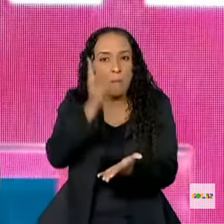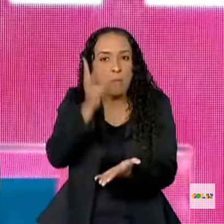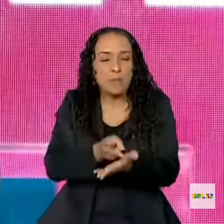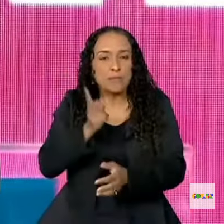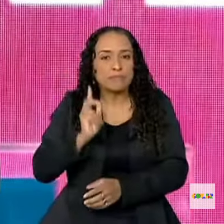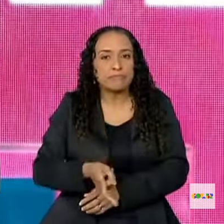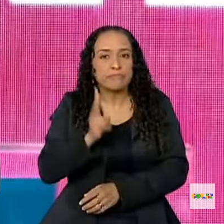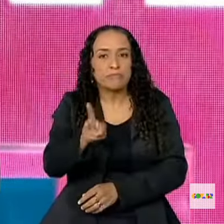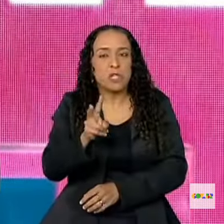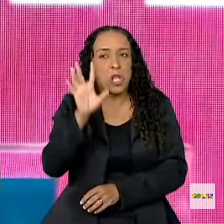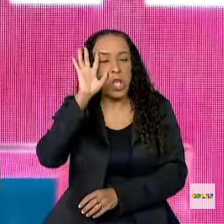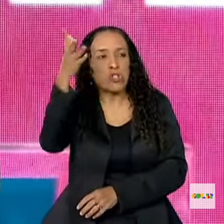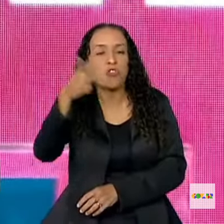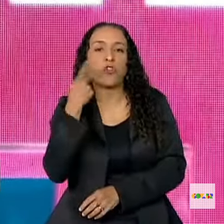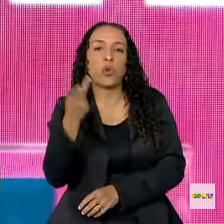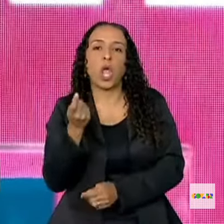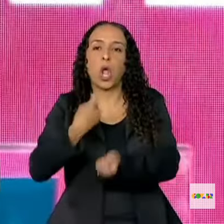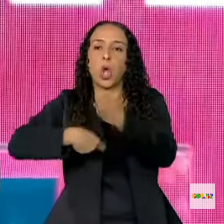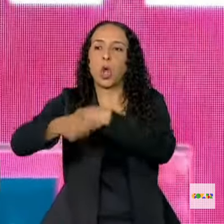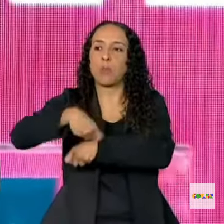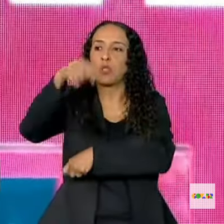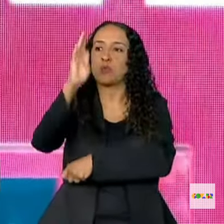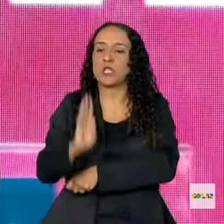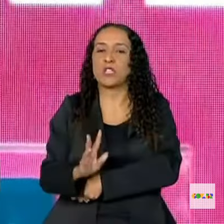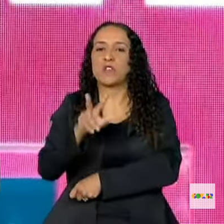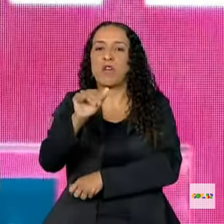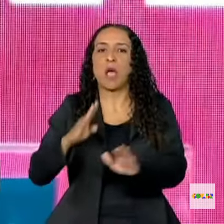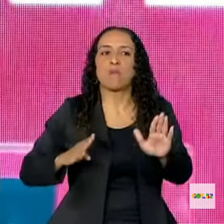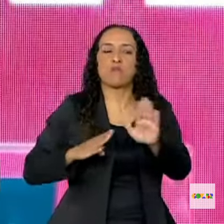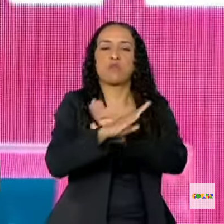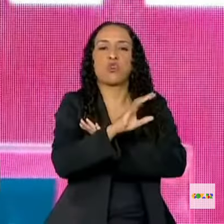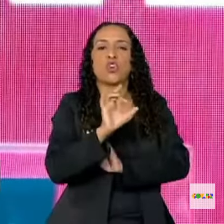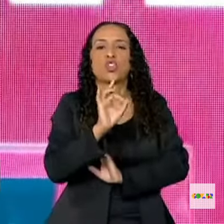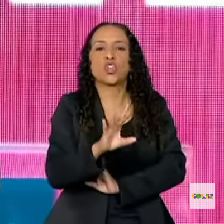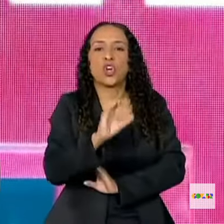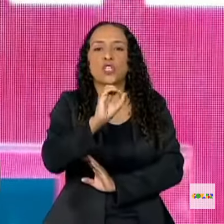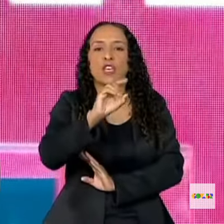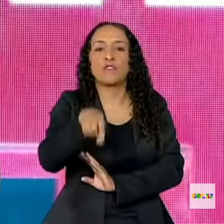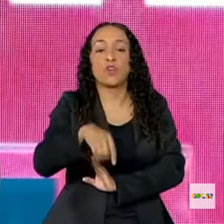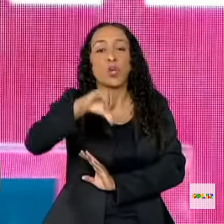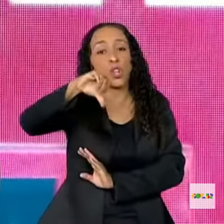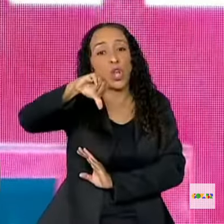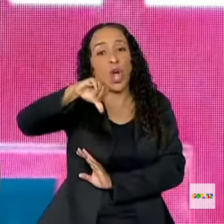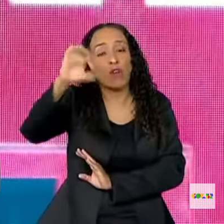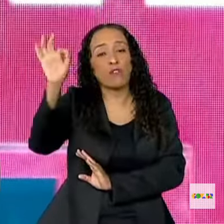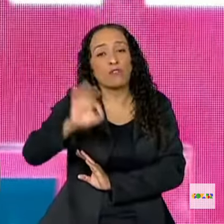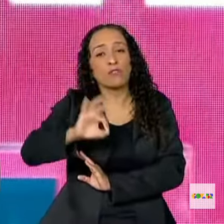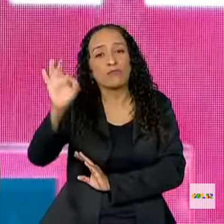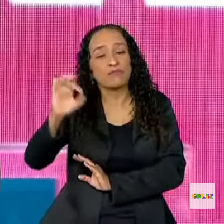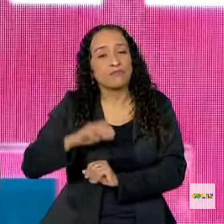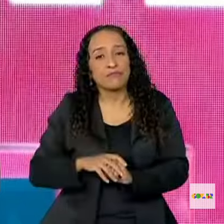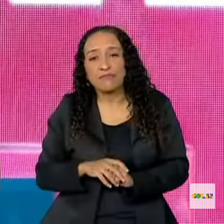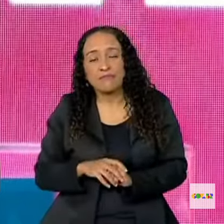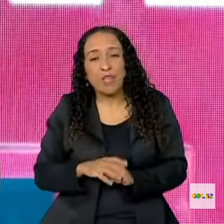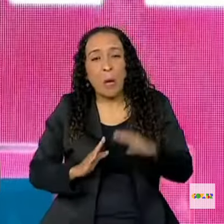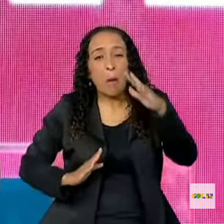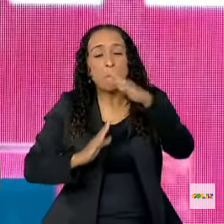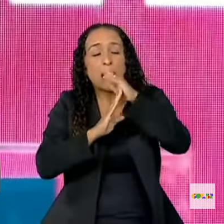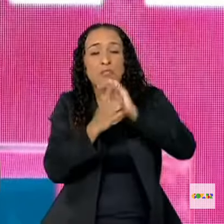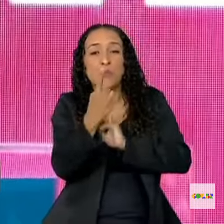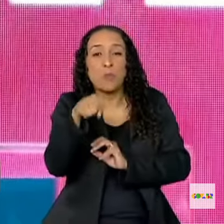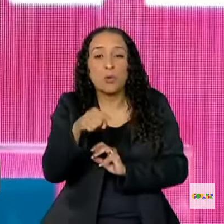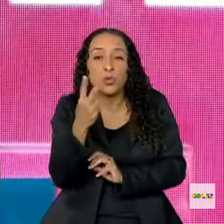resolveram dizer que a economia brasileira iria crescer apenas 09 o máximo era